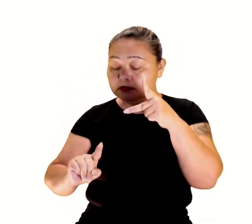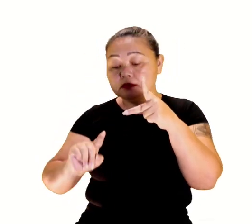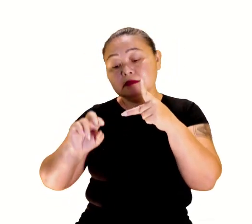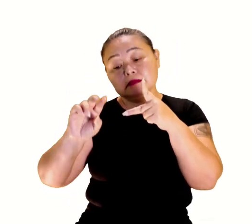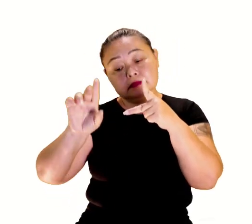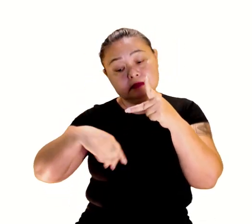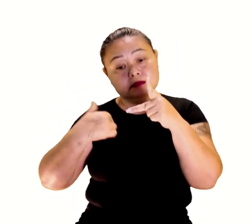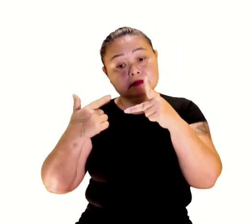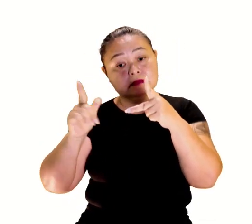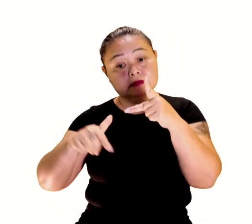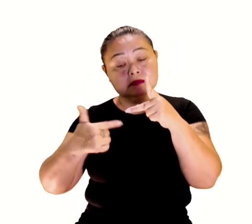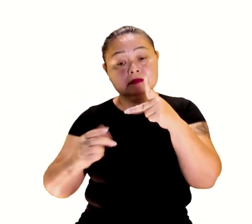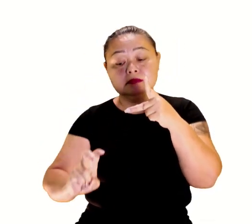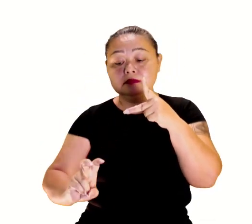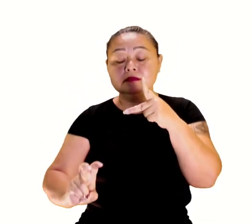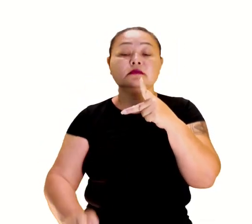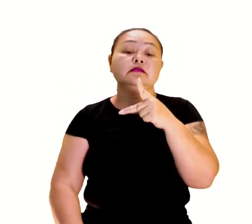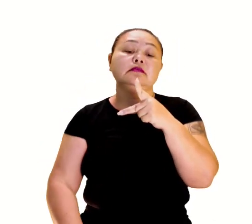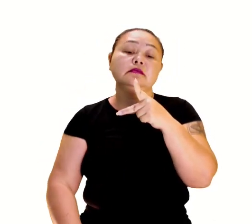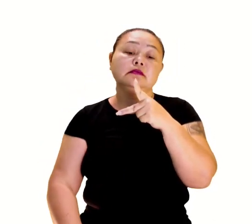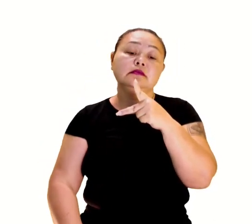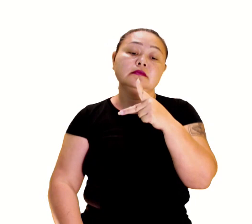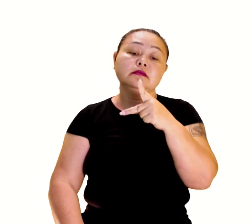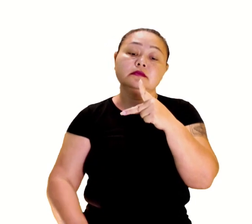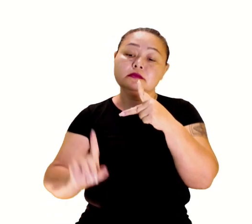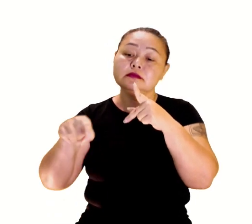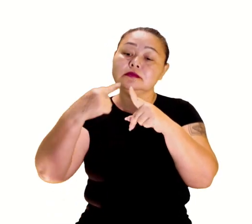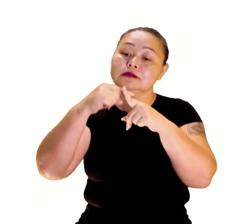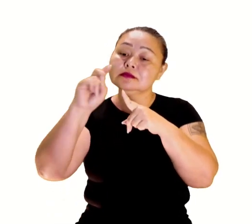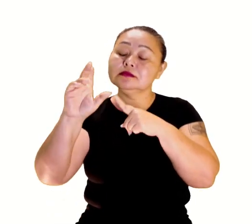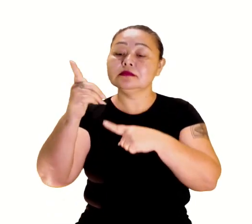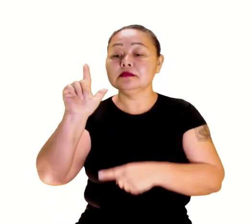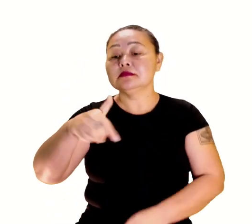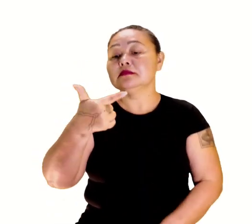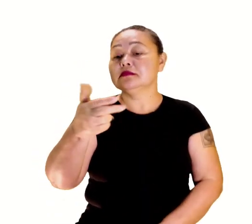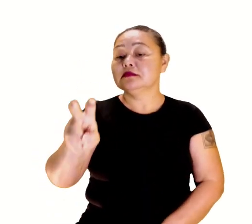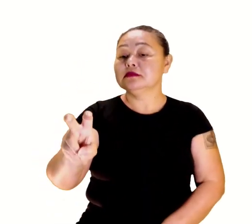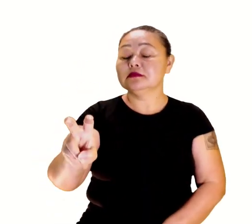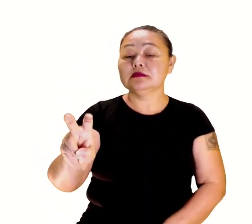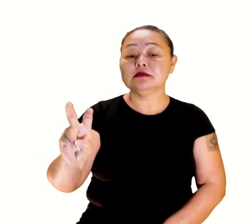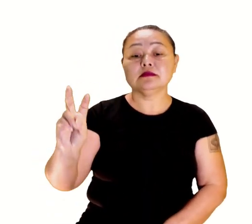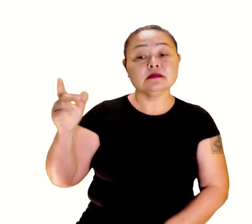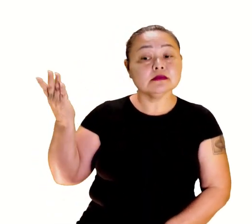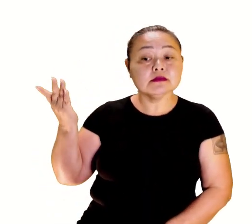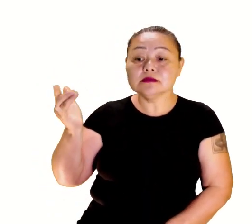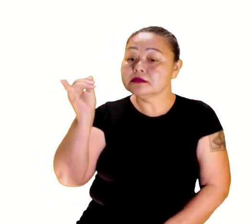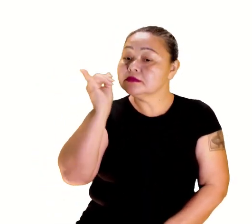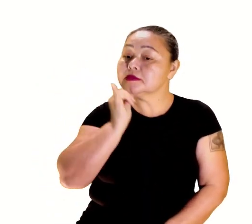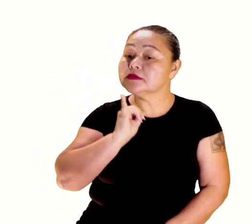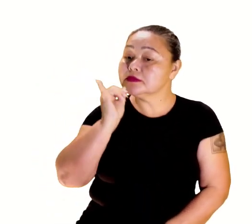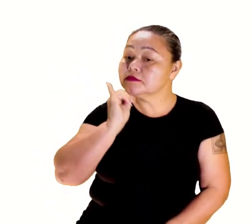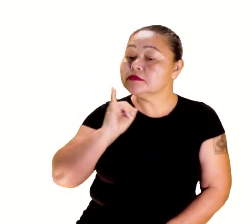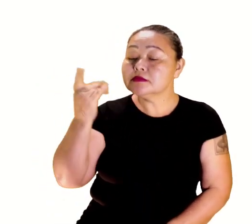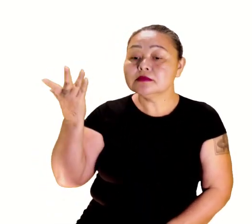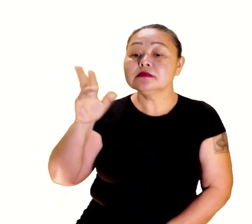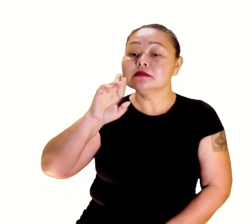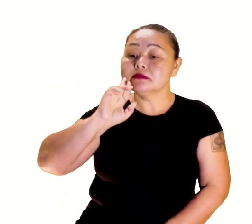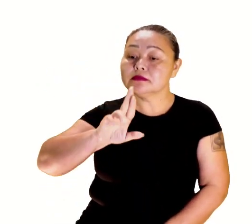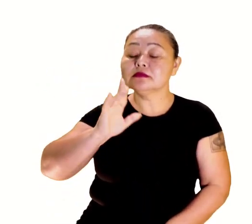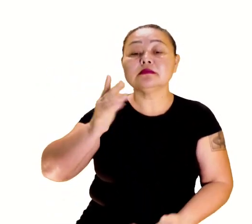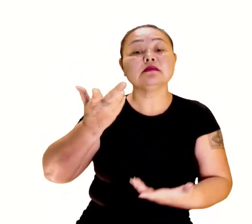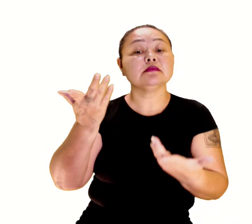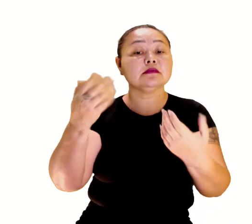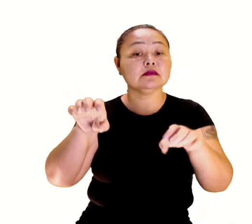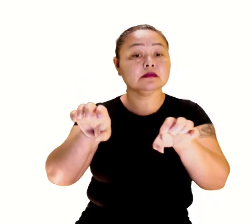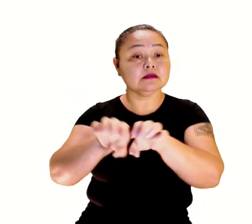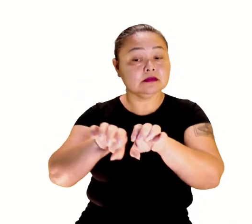5. Vai dar 5. Que 5 vezes 5 é 25. Olha aí, bastante exemplos, né, resolvidos de equação. Então, o meu